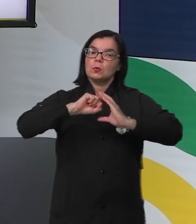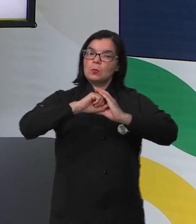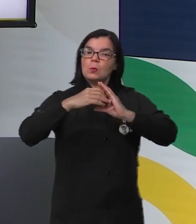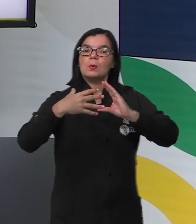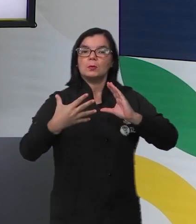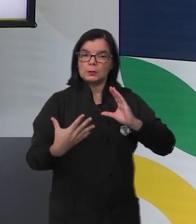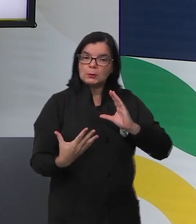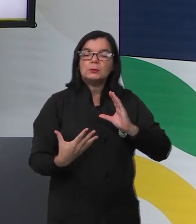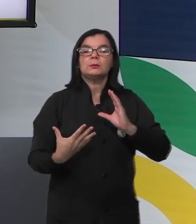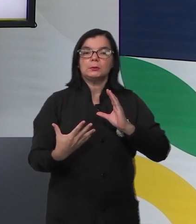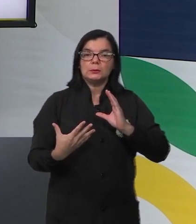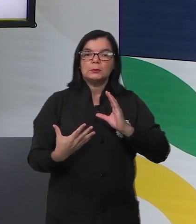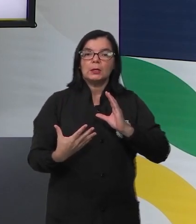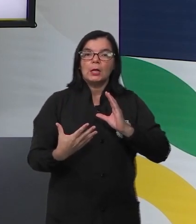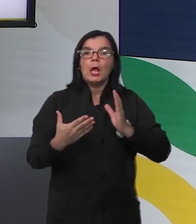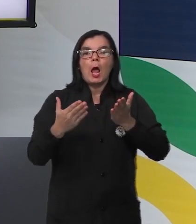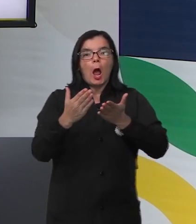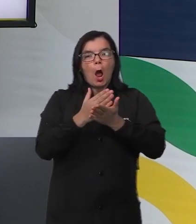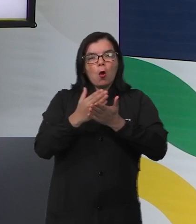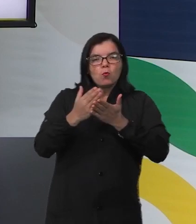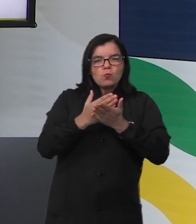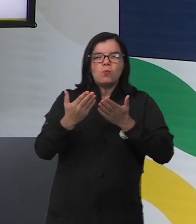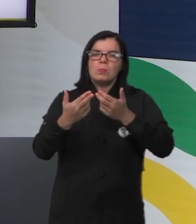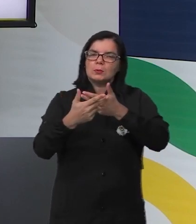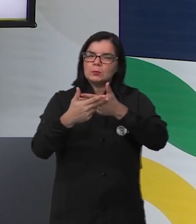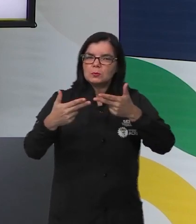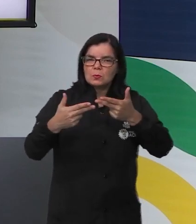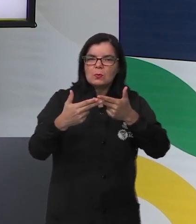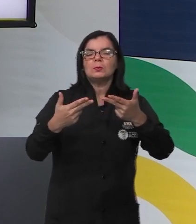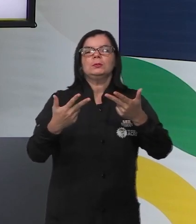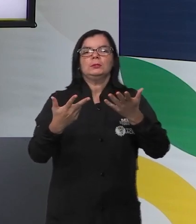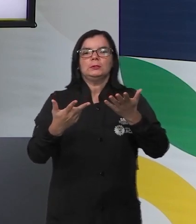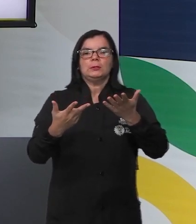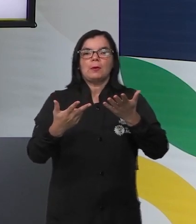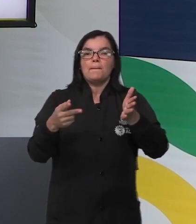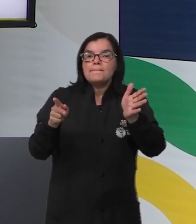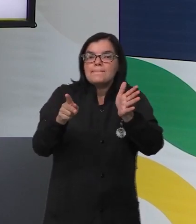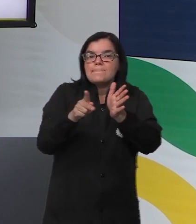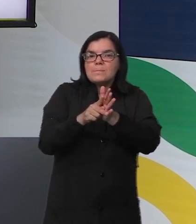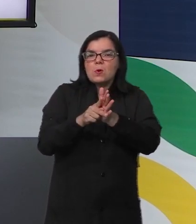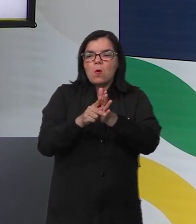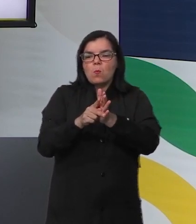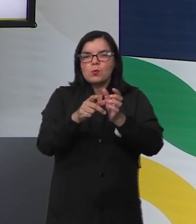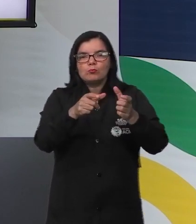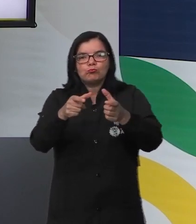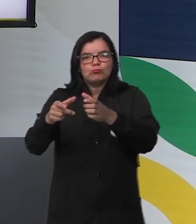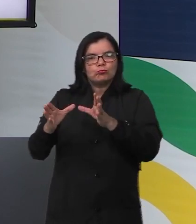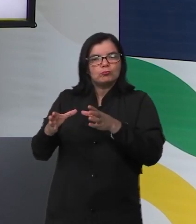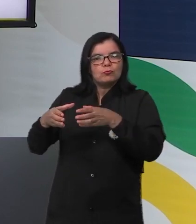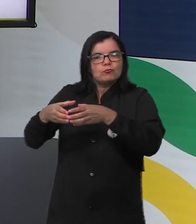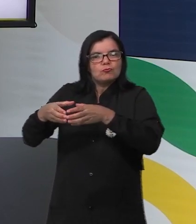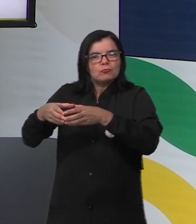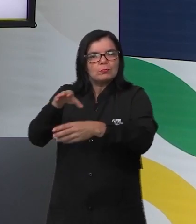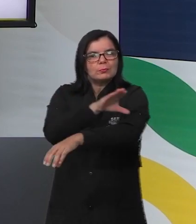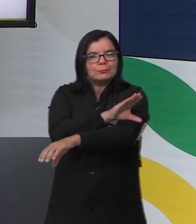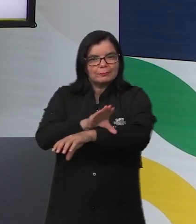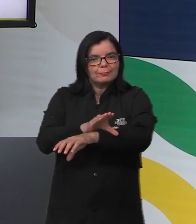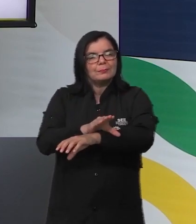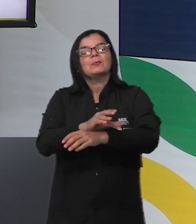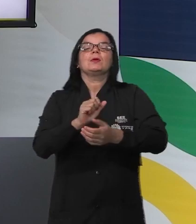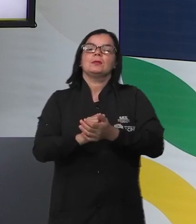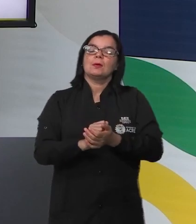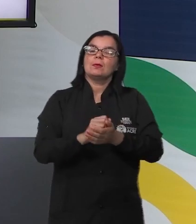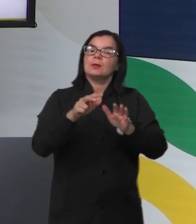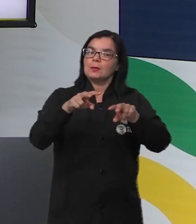características, alguns traços que são específicos de determinado grupo, de determinada cultura. Então, é